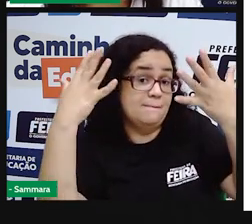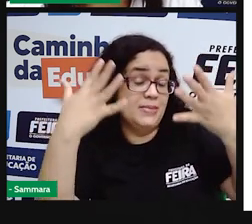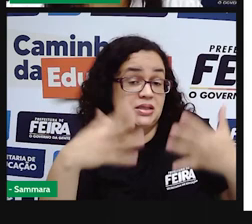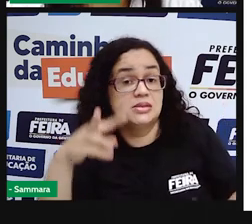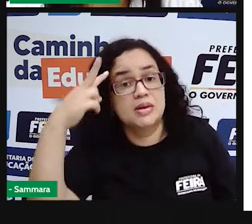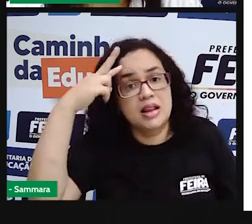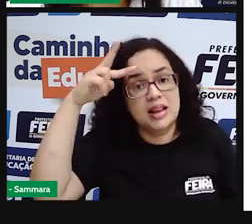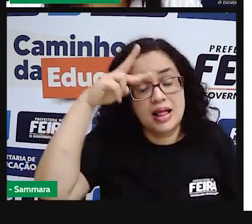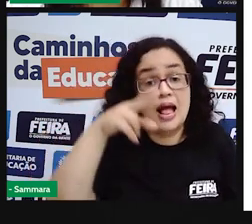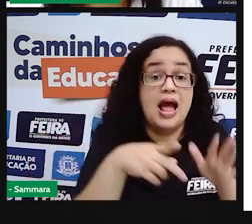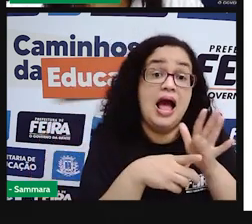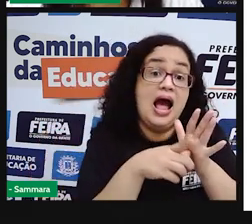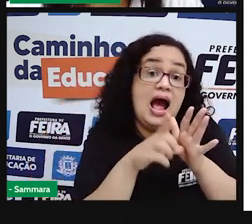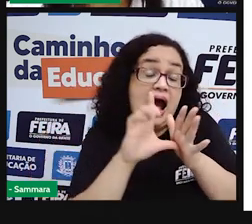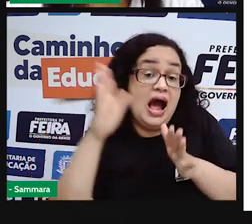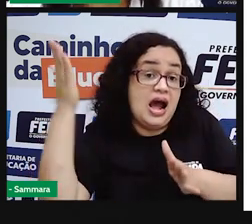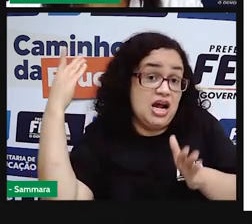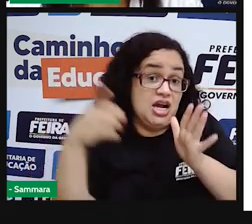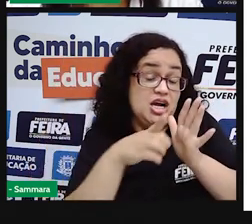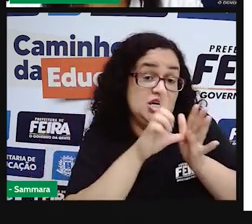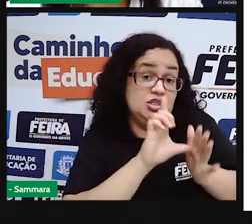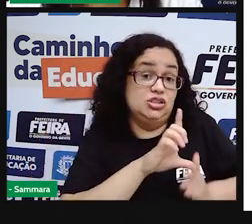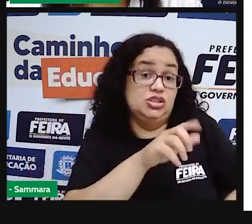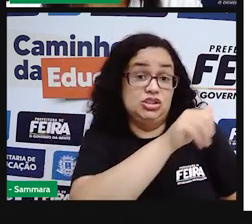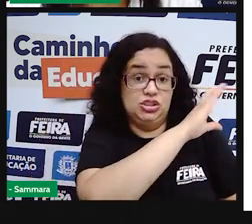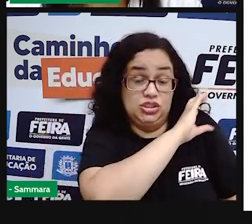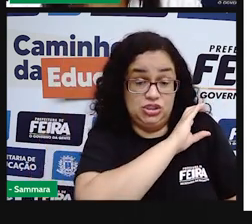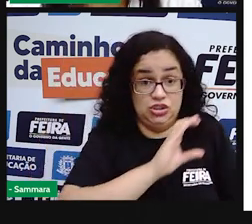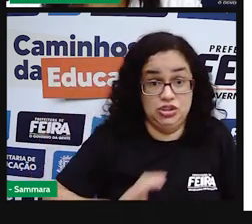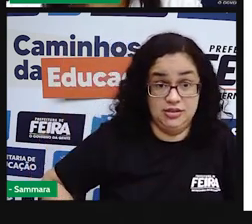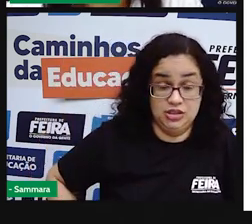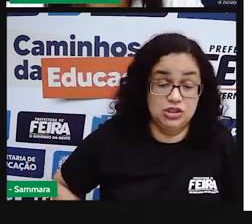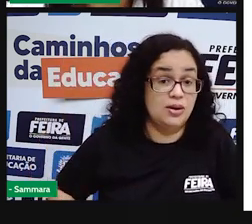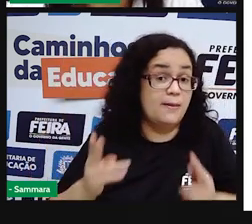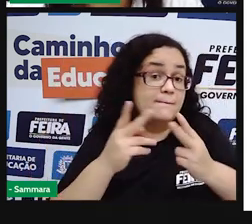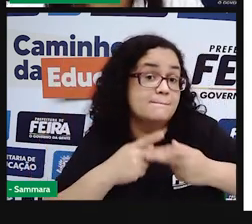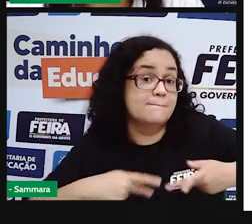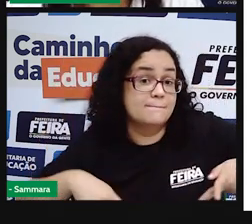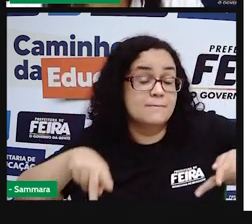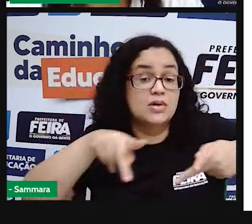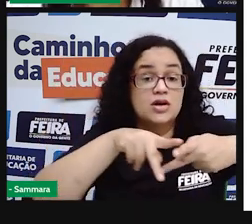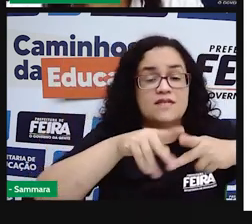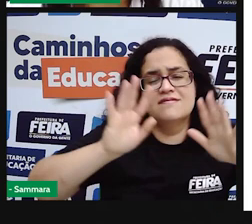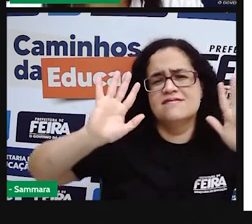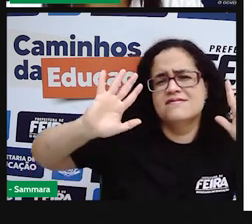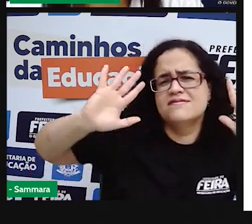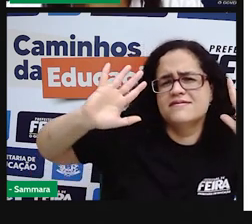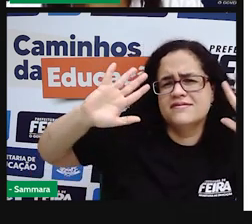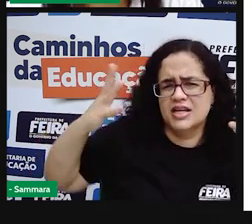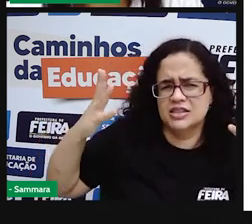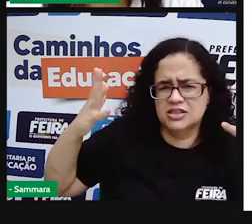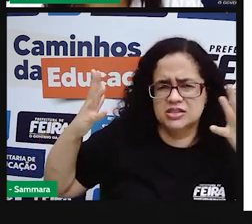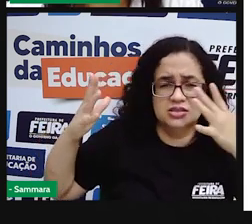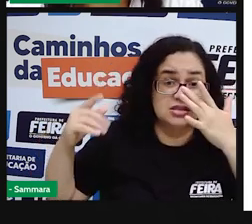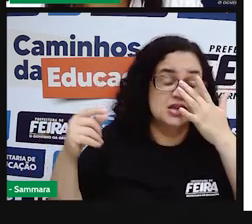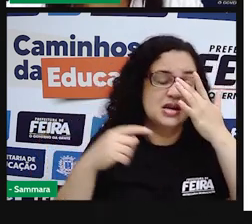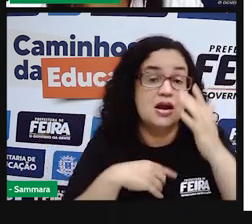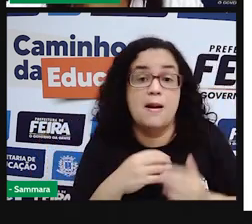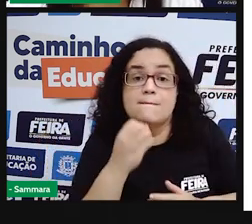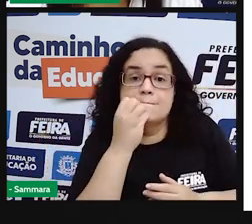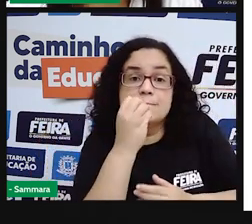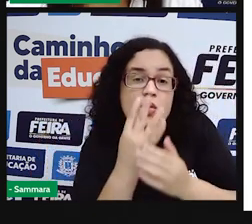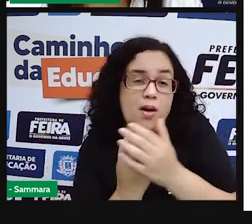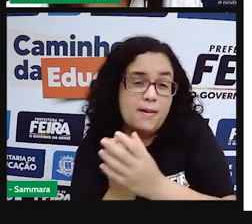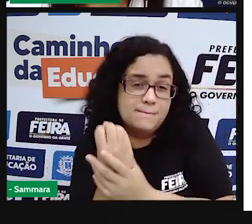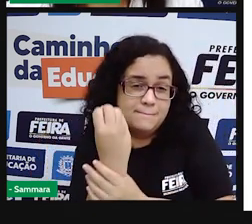Antes da era cristã, povos antigos faziam uma grande festa para terem uma boa plantação